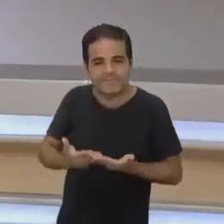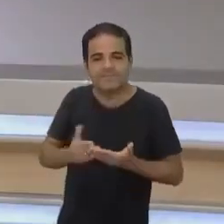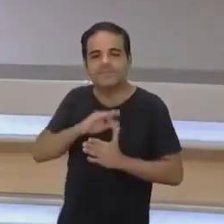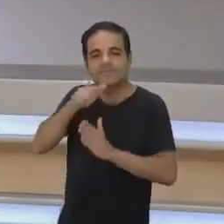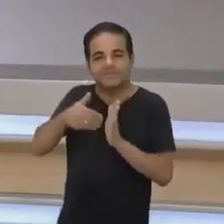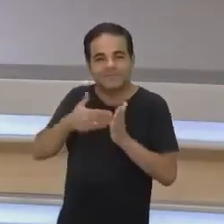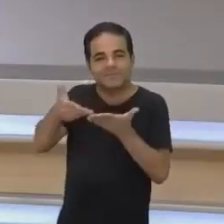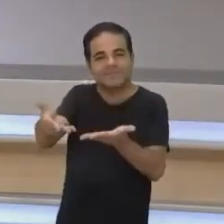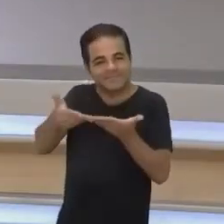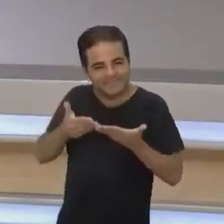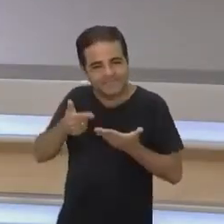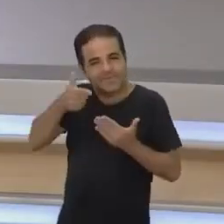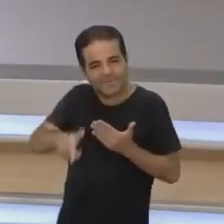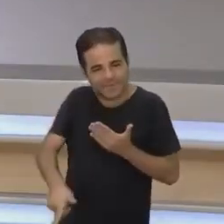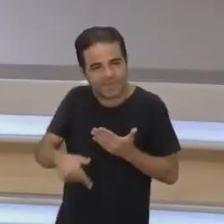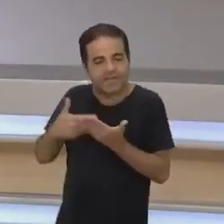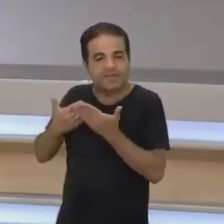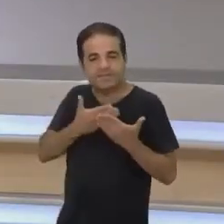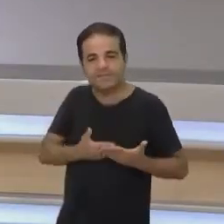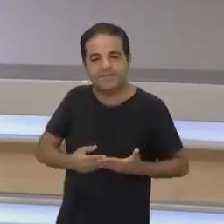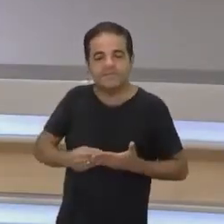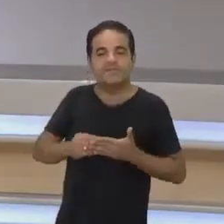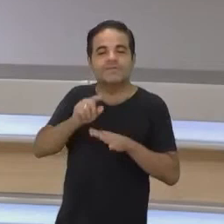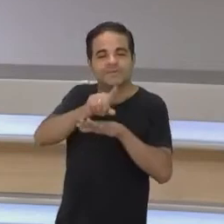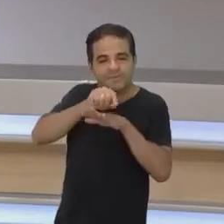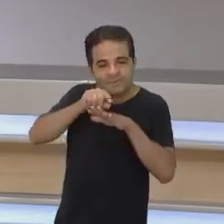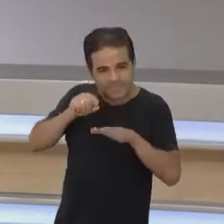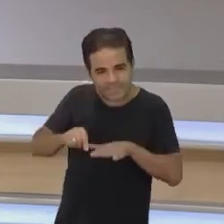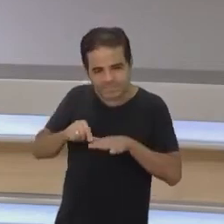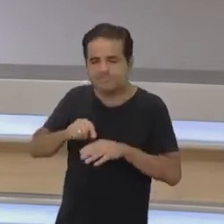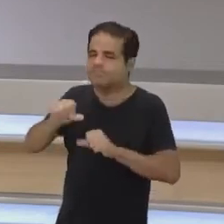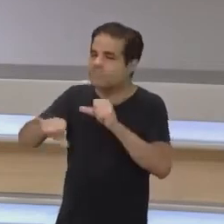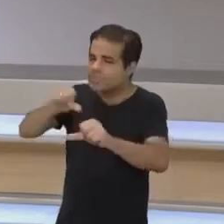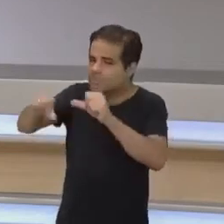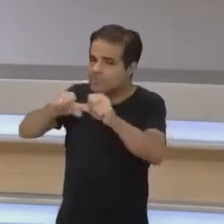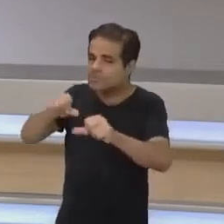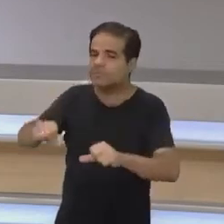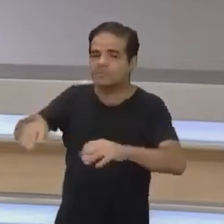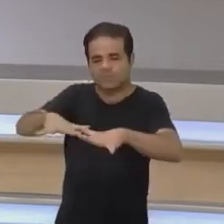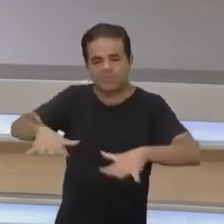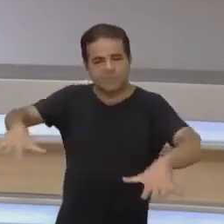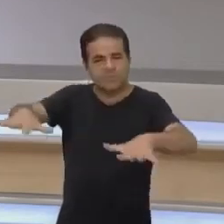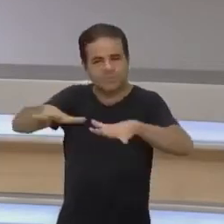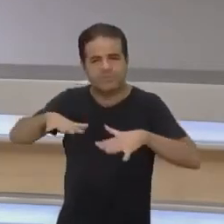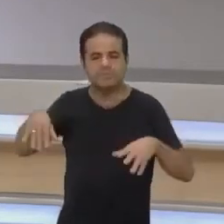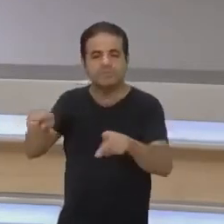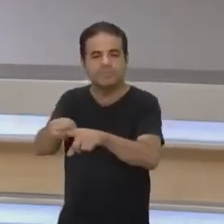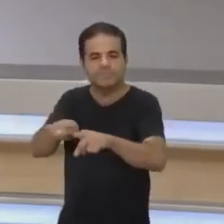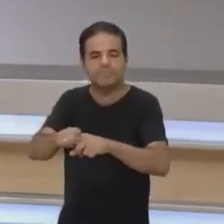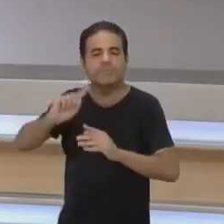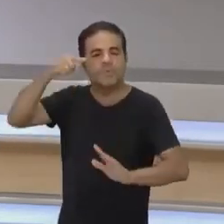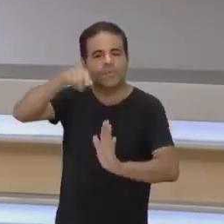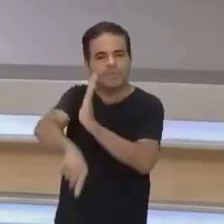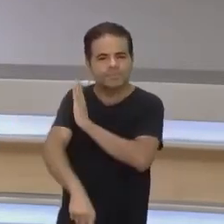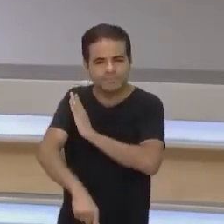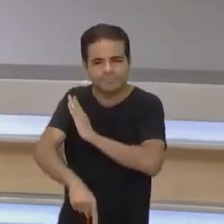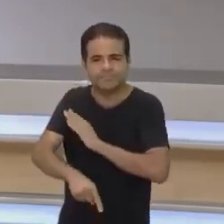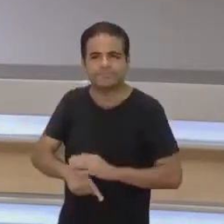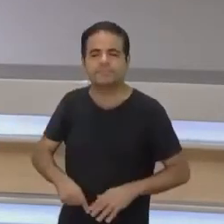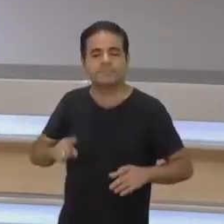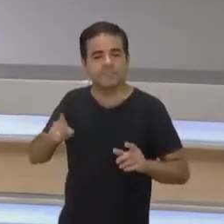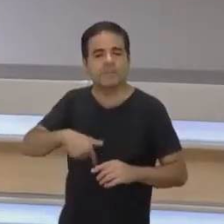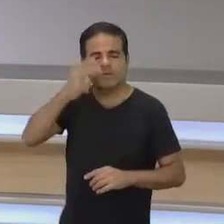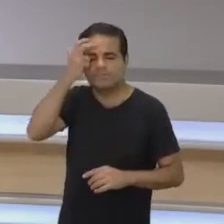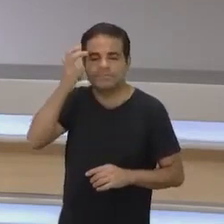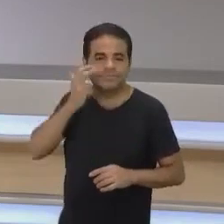né? Sejam bem-vindos a mais uma aula do nosso componente Transformações do Solo e também do nosso aprofundamento, né? Que é